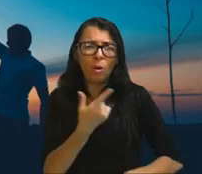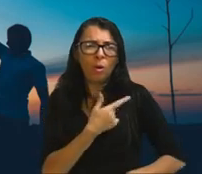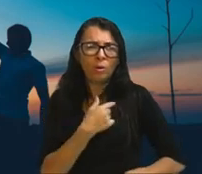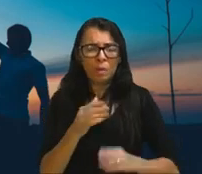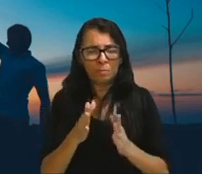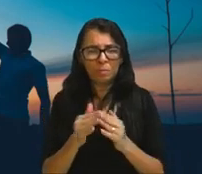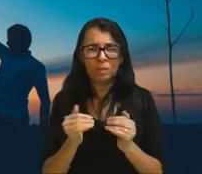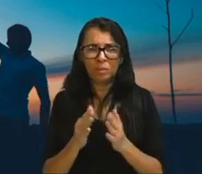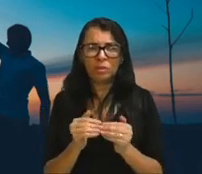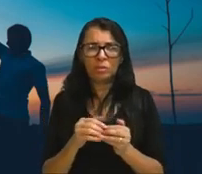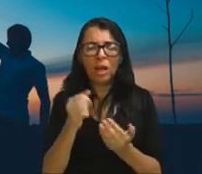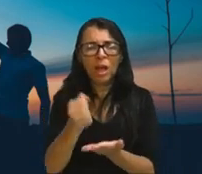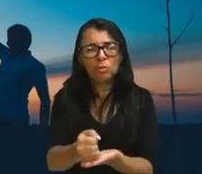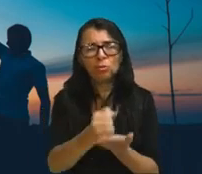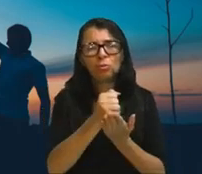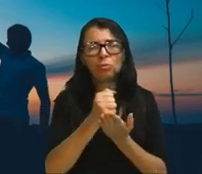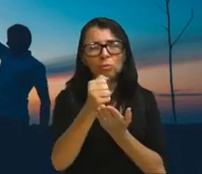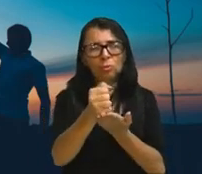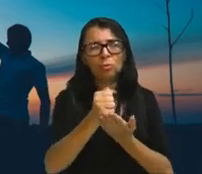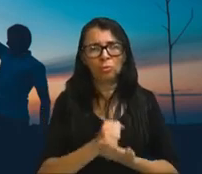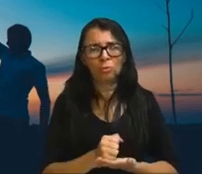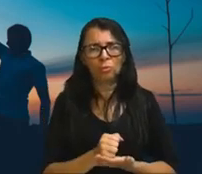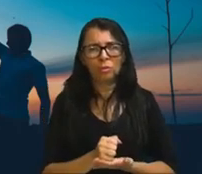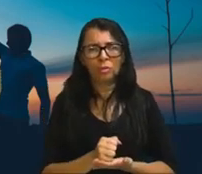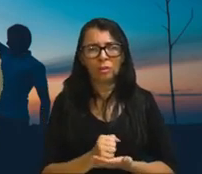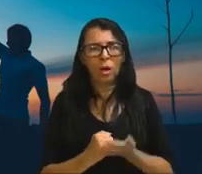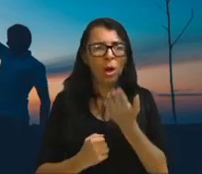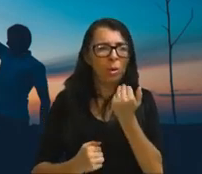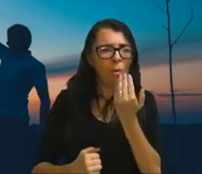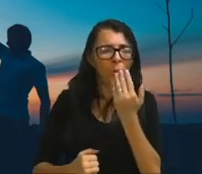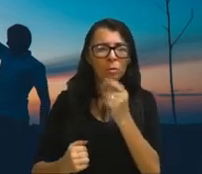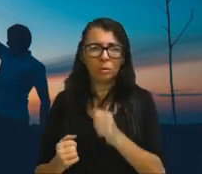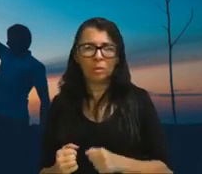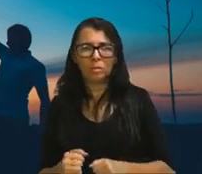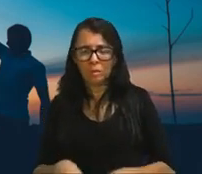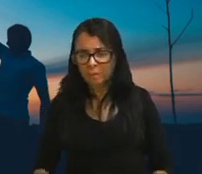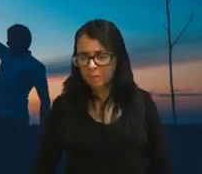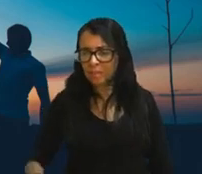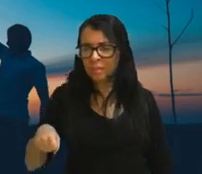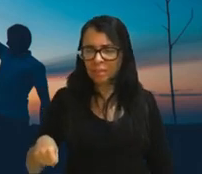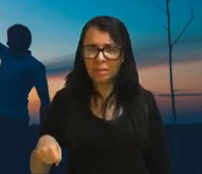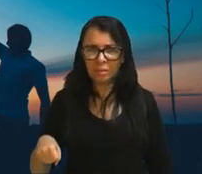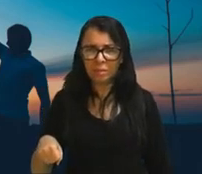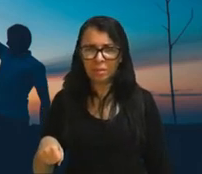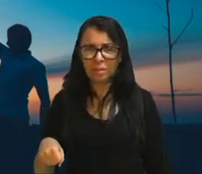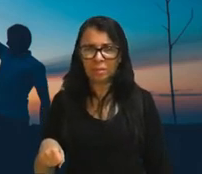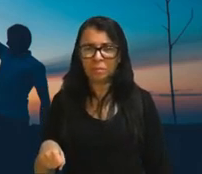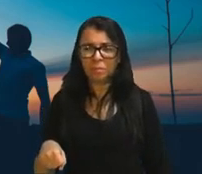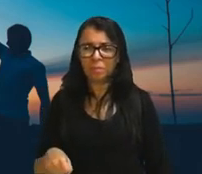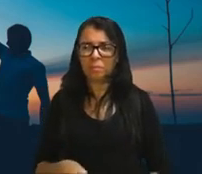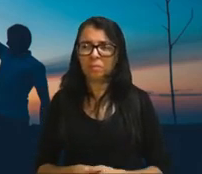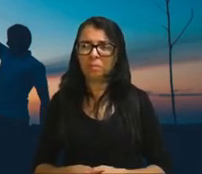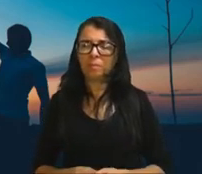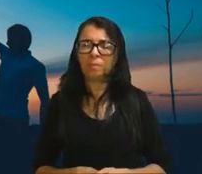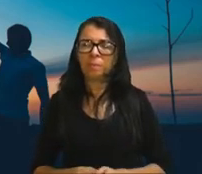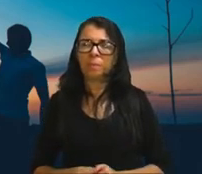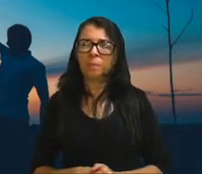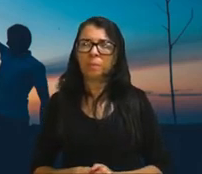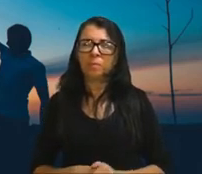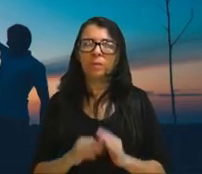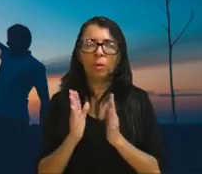continua comendo. Então, vamos orar nesse momento? Senhor Deus, nosso Pai, nesse momento, Deus, em Tua